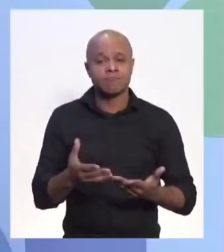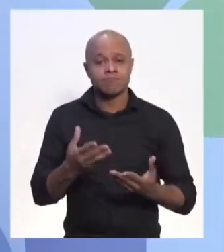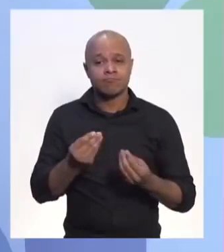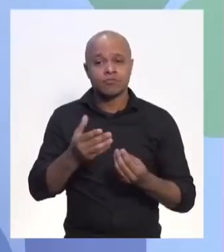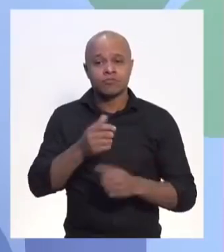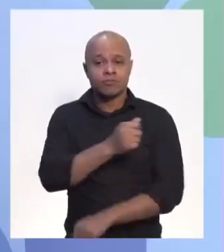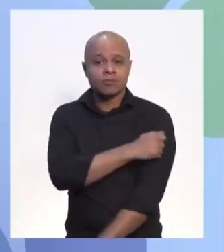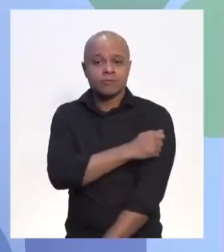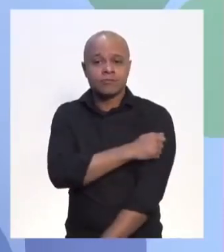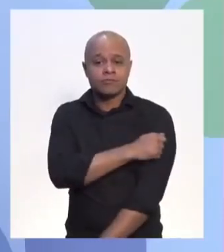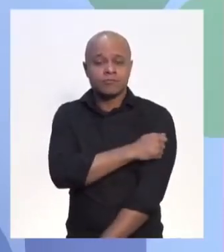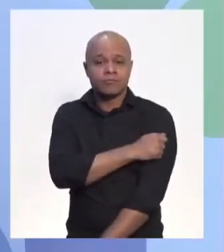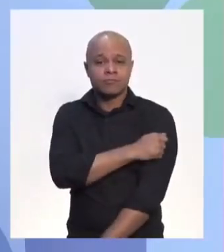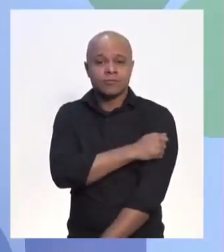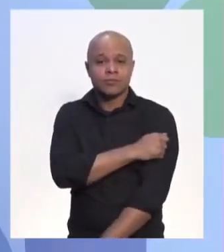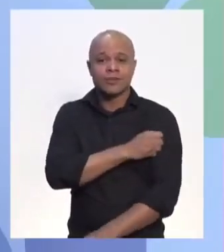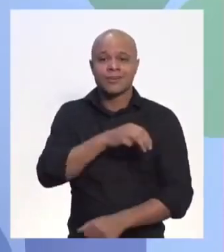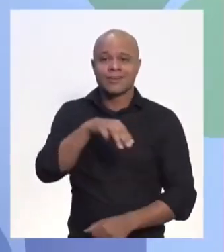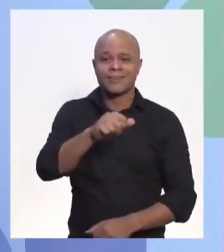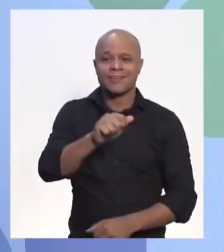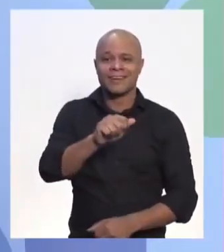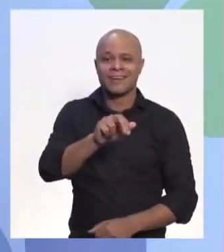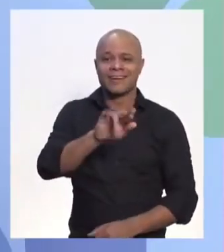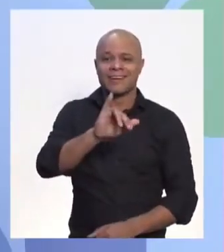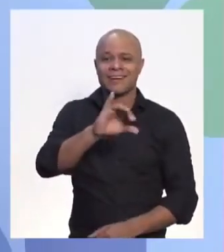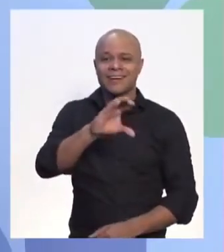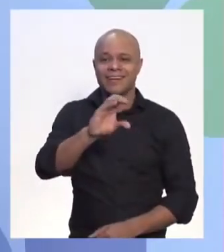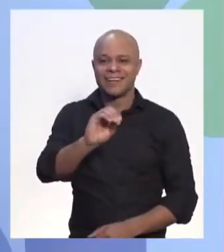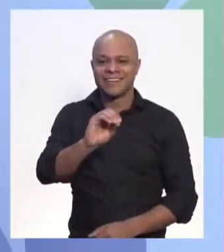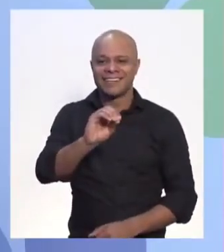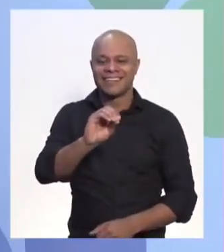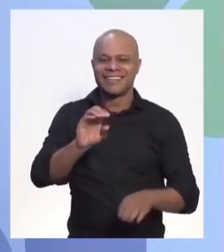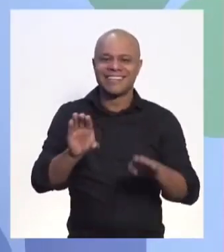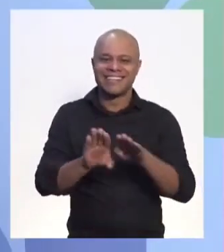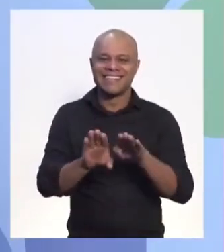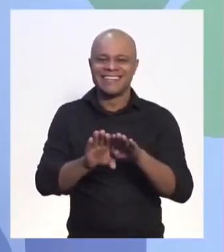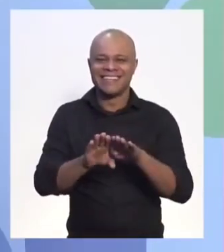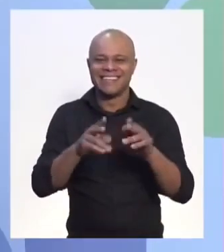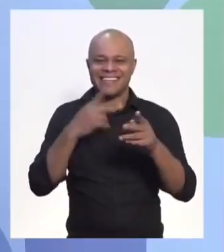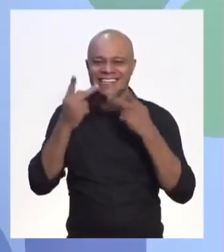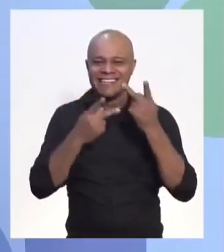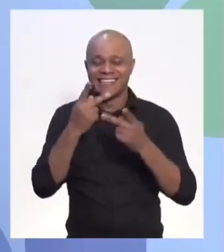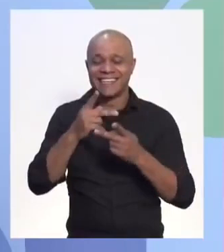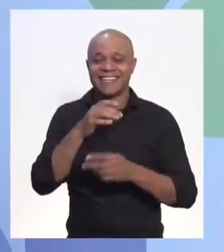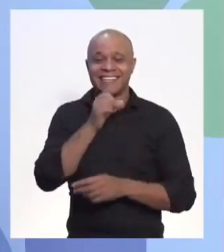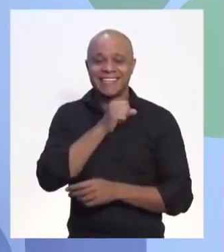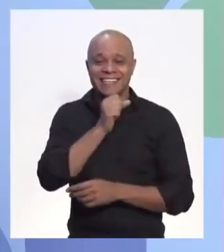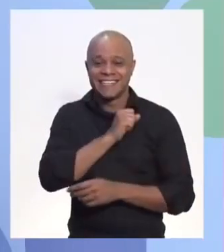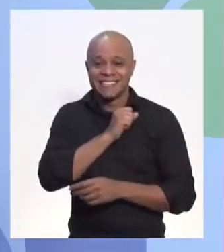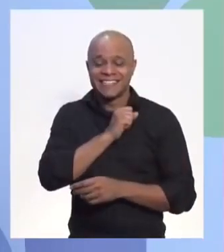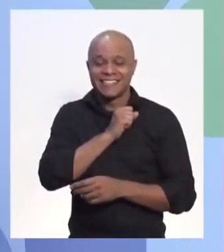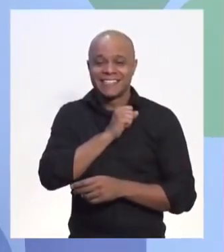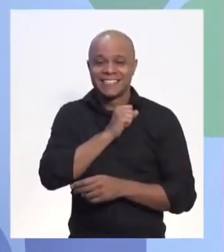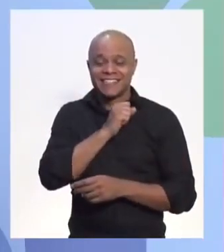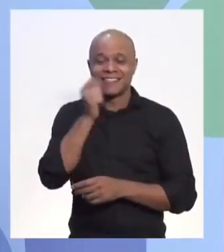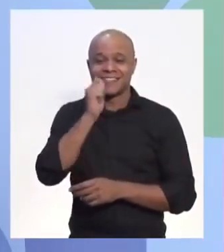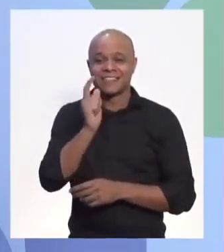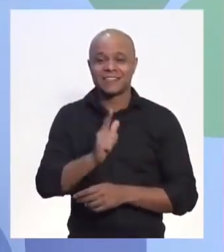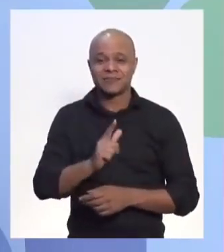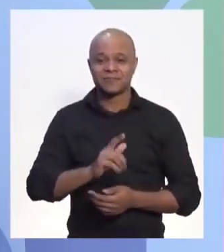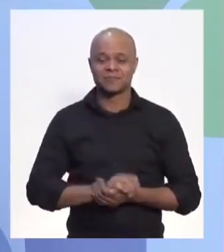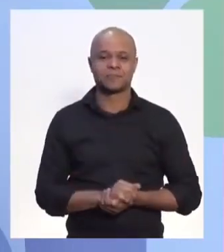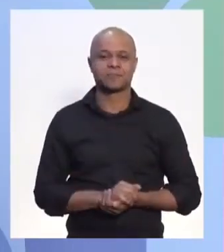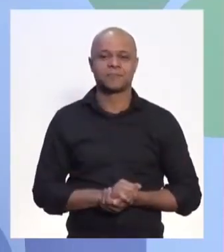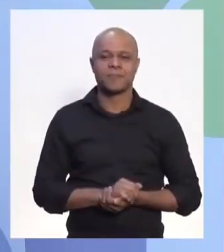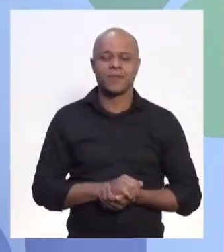maioria, o Mário que está aqui, me nota! Te notei, Mário. Laranja e azul. Legal. O